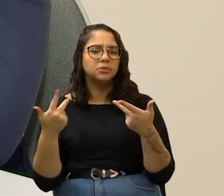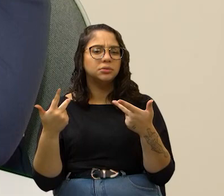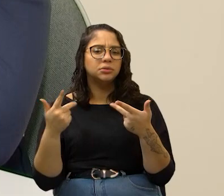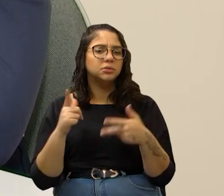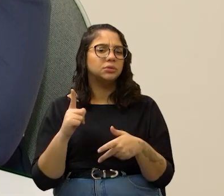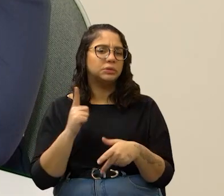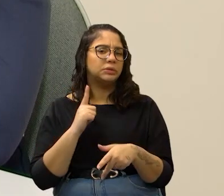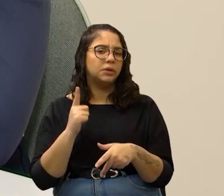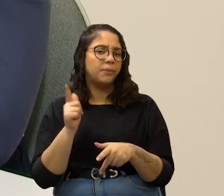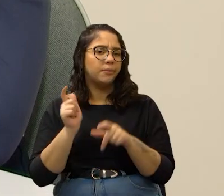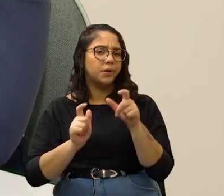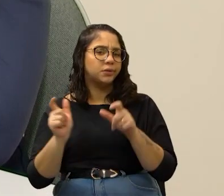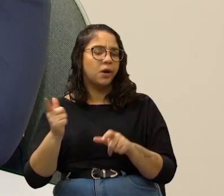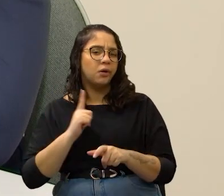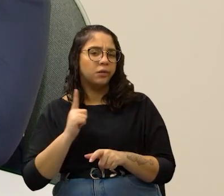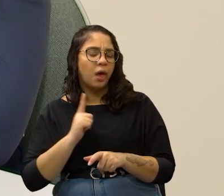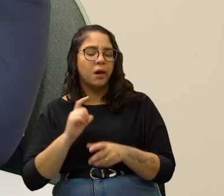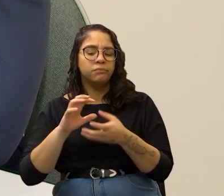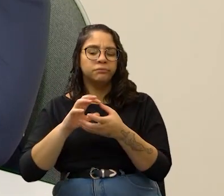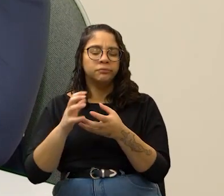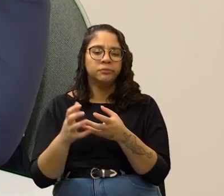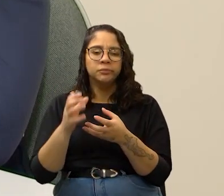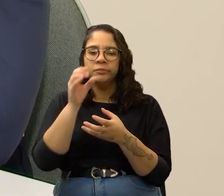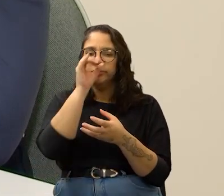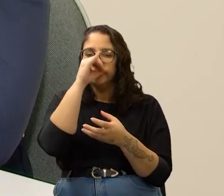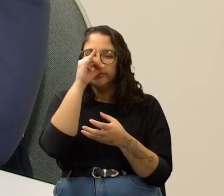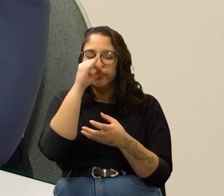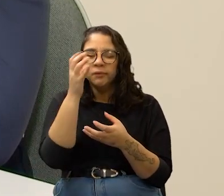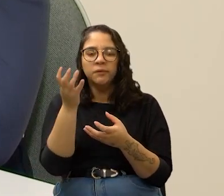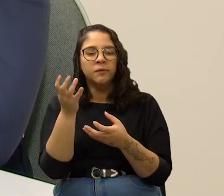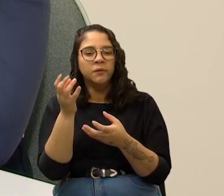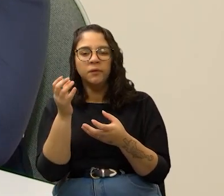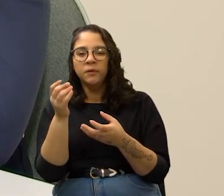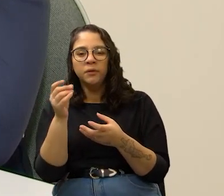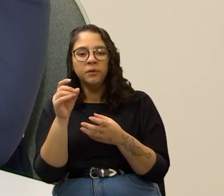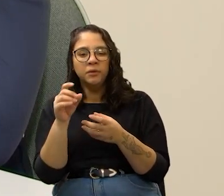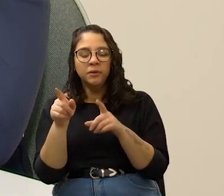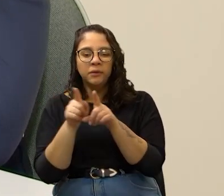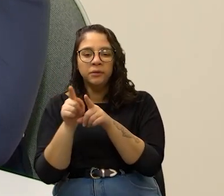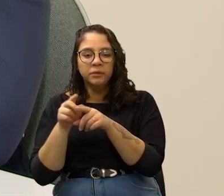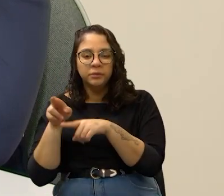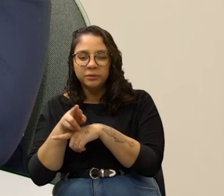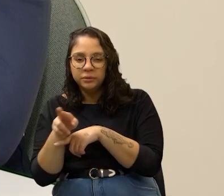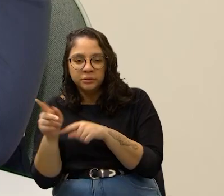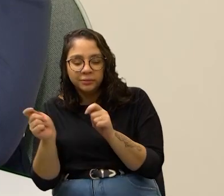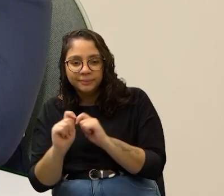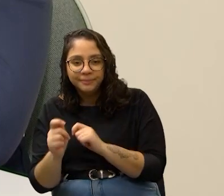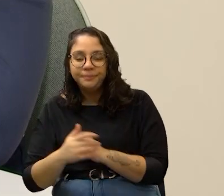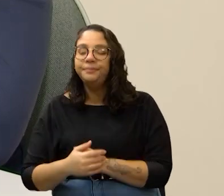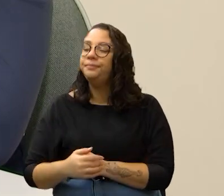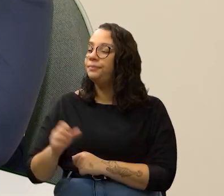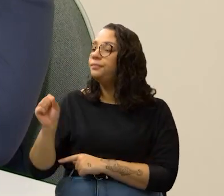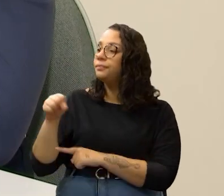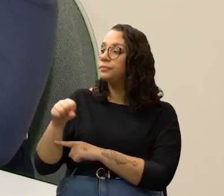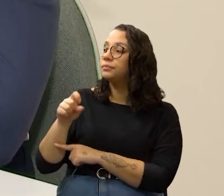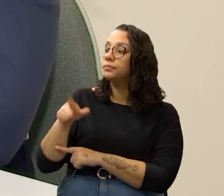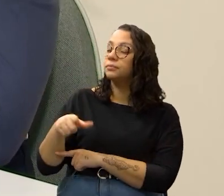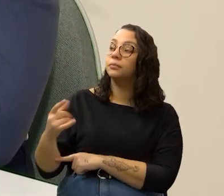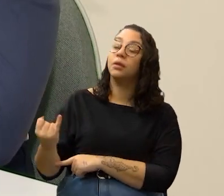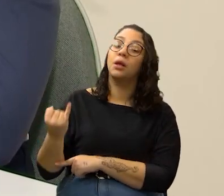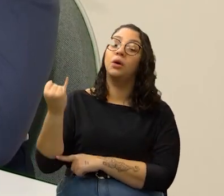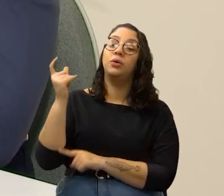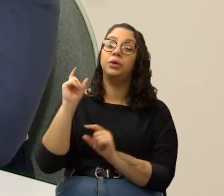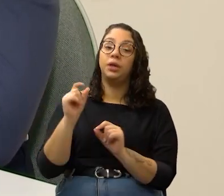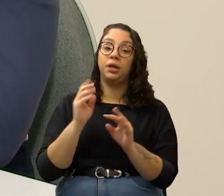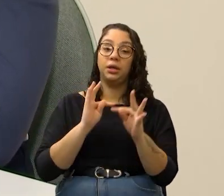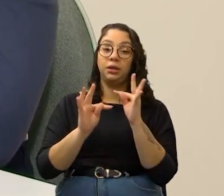animais aí que as pessoas têm, como porco da Índia, hamster, outros animaizinhos também. Sim. O importante só falar